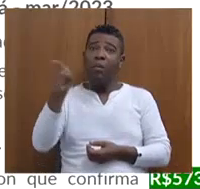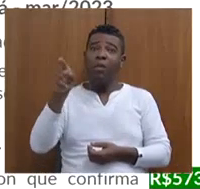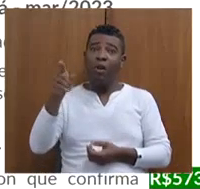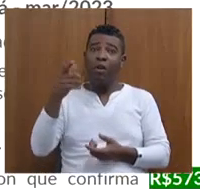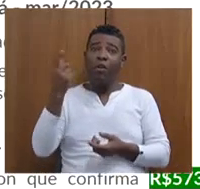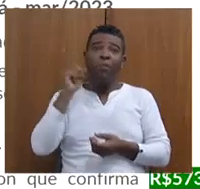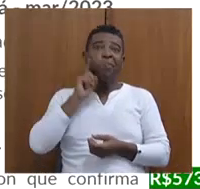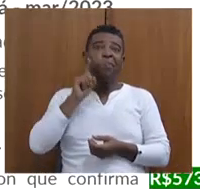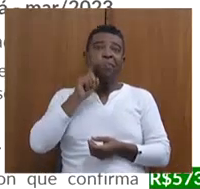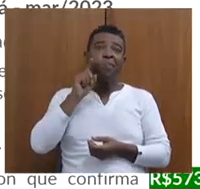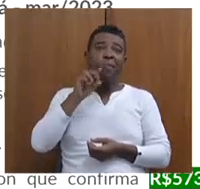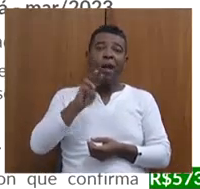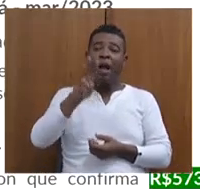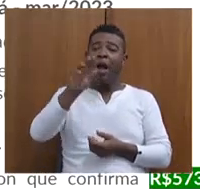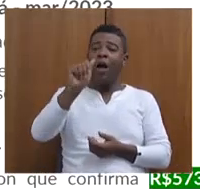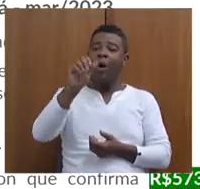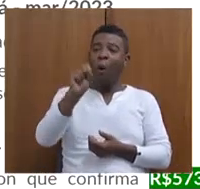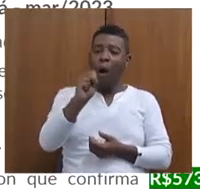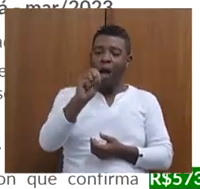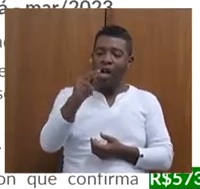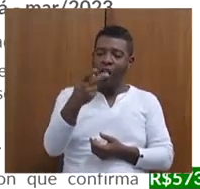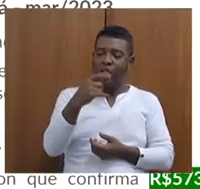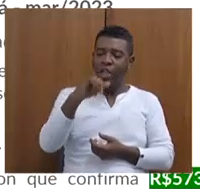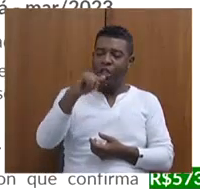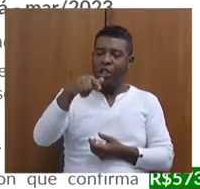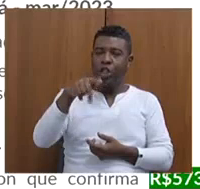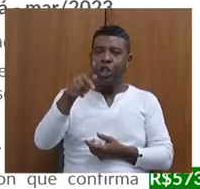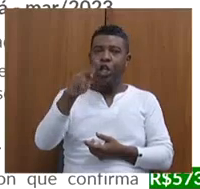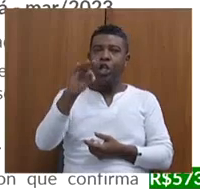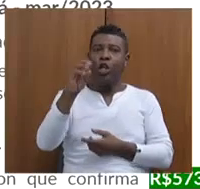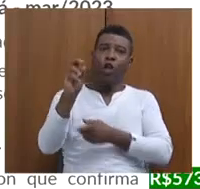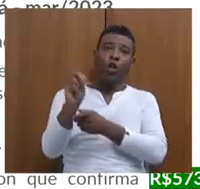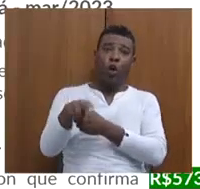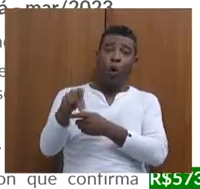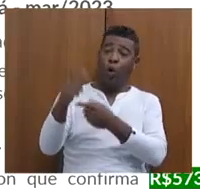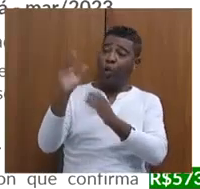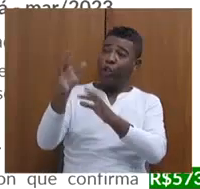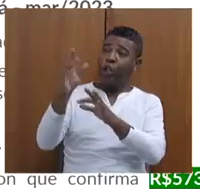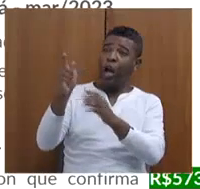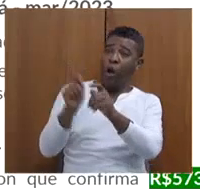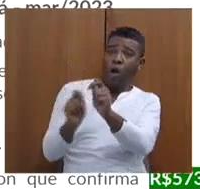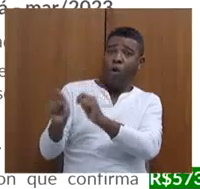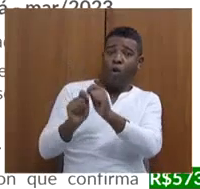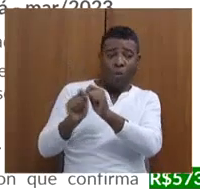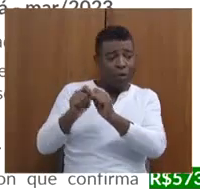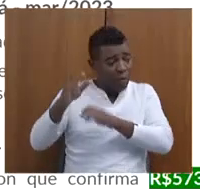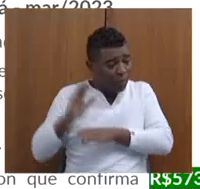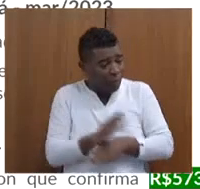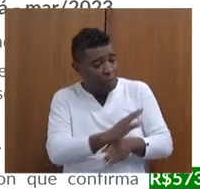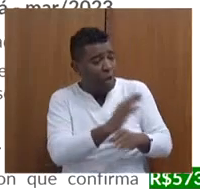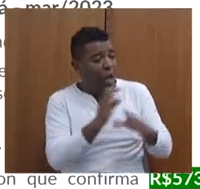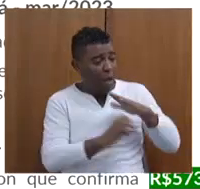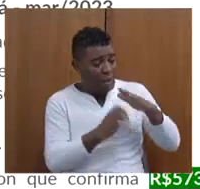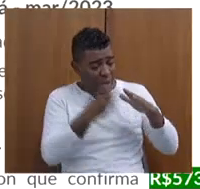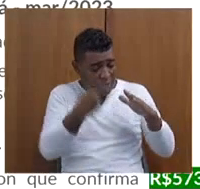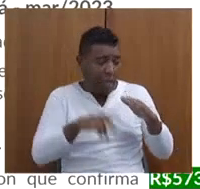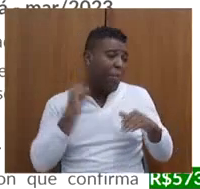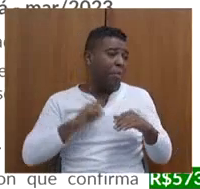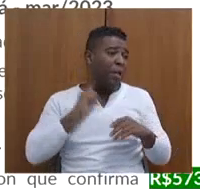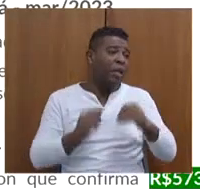cofres públicos hum milhão e meio de reais e está fazendo empresas mineiras gerarem negócios gerar exportação